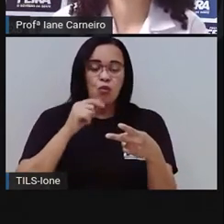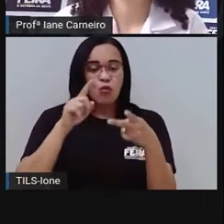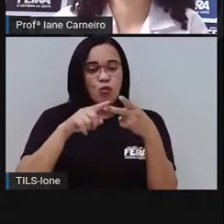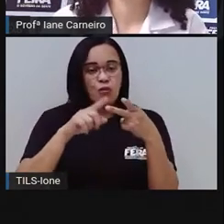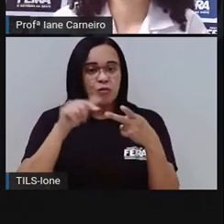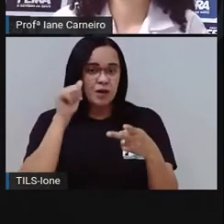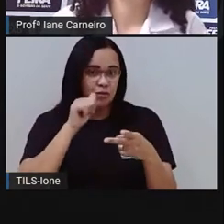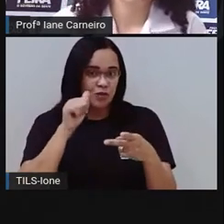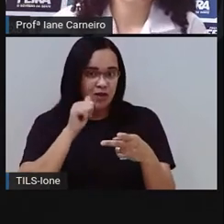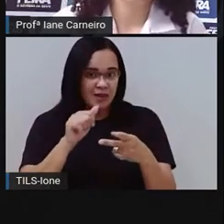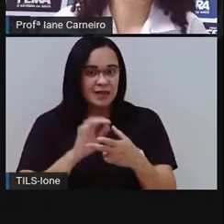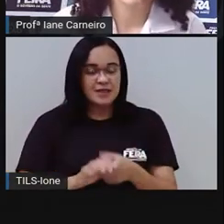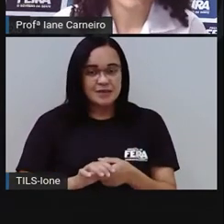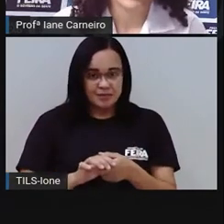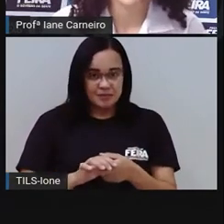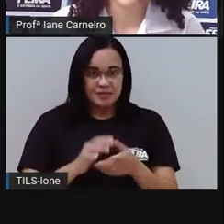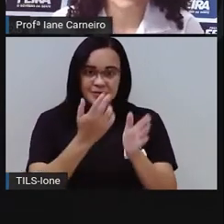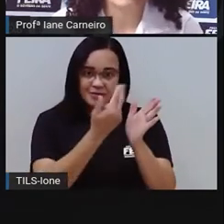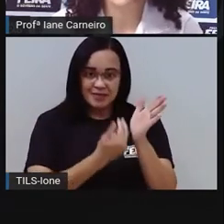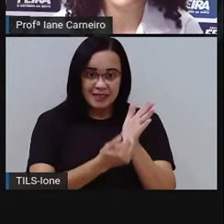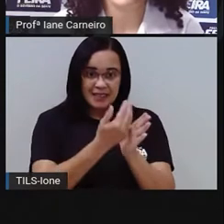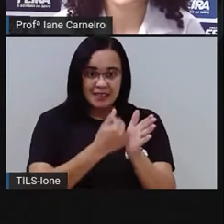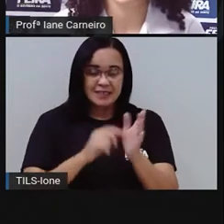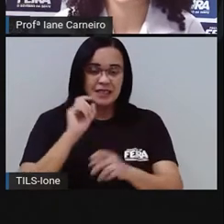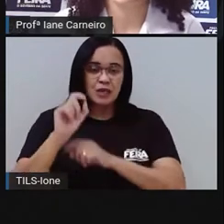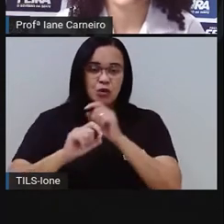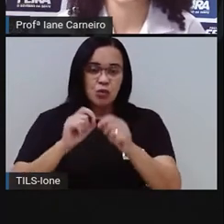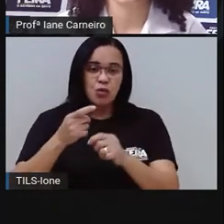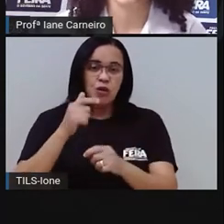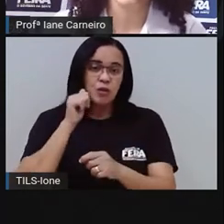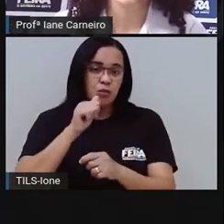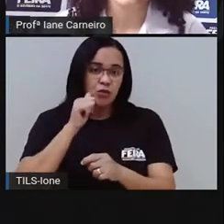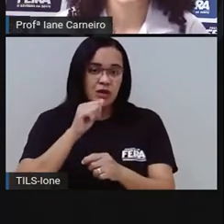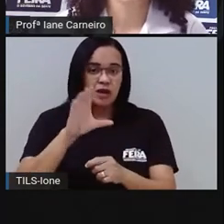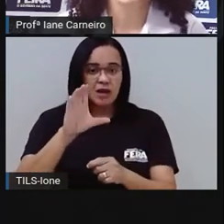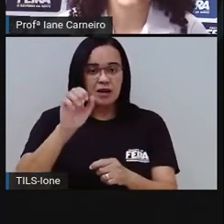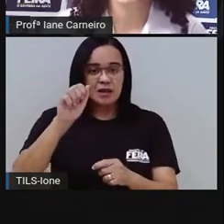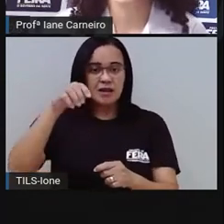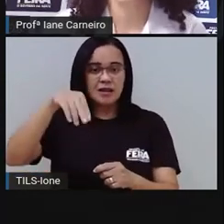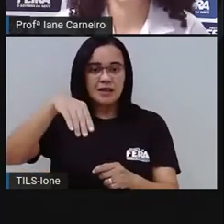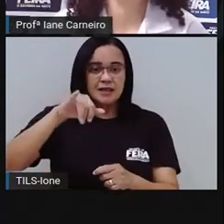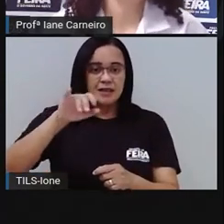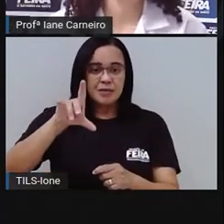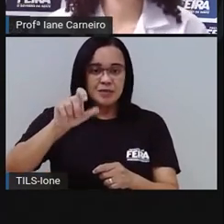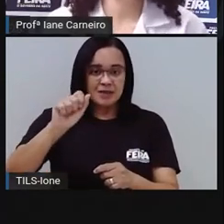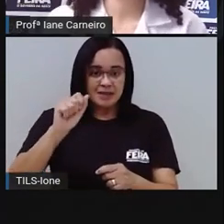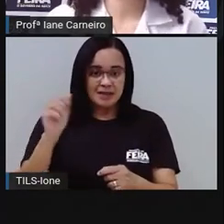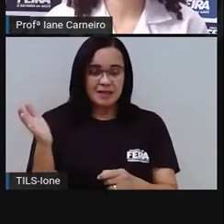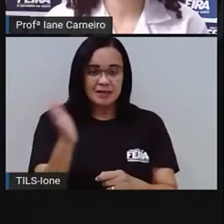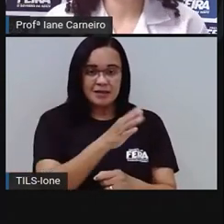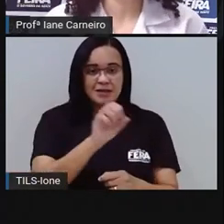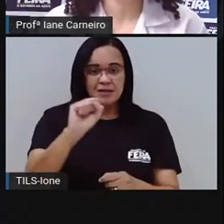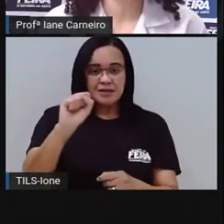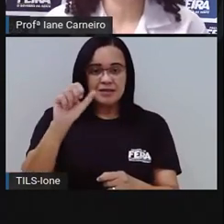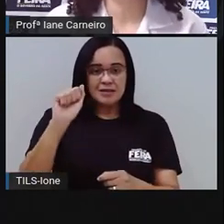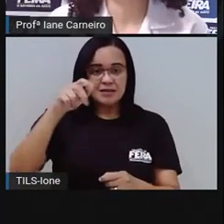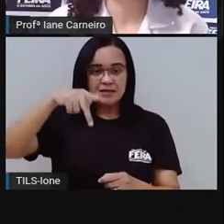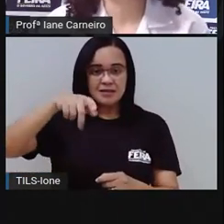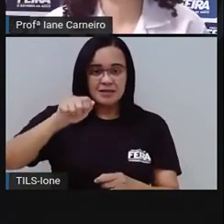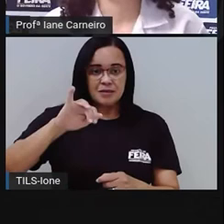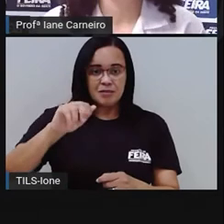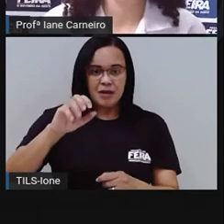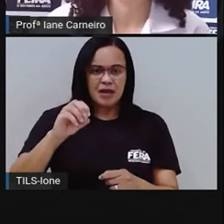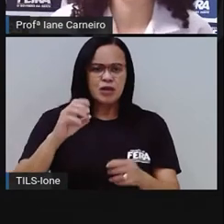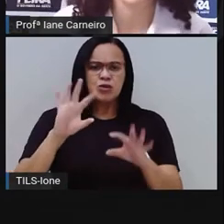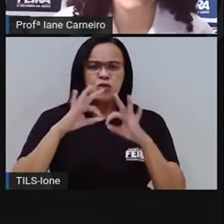As ilustrações foram feitas por Camila Sampaio, tá bom? Então olha só, são adivinhas feitas para a família toda, né? Para a